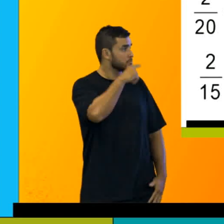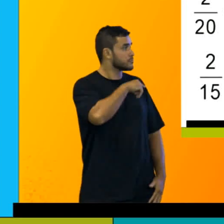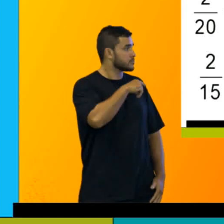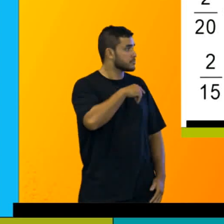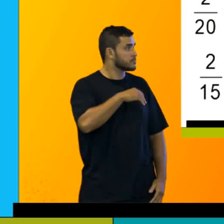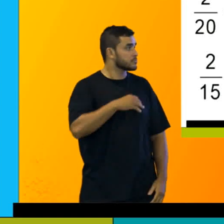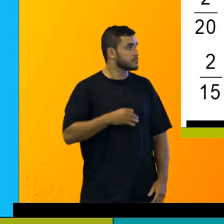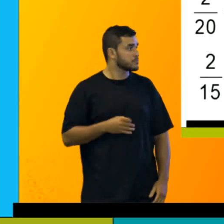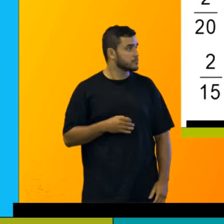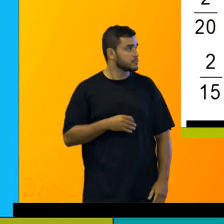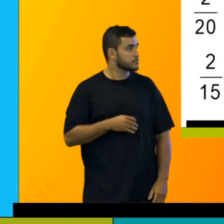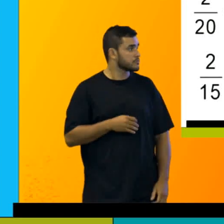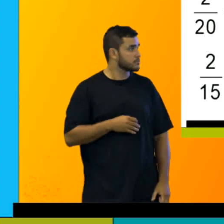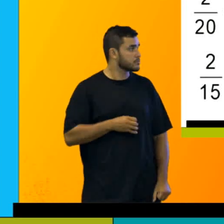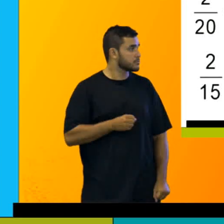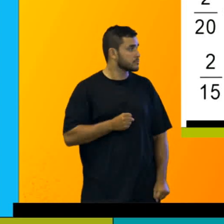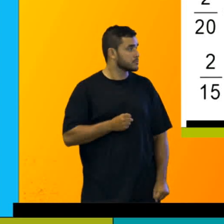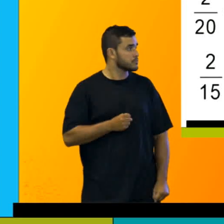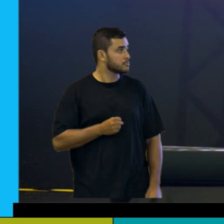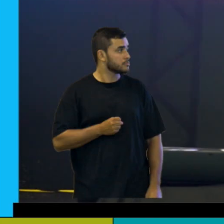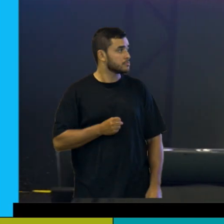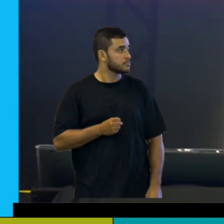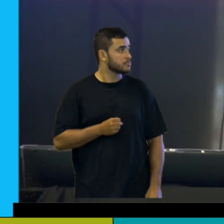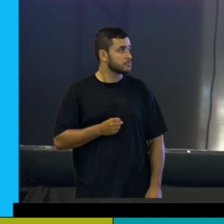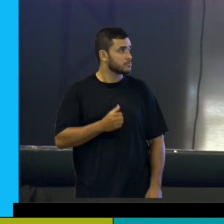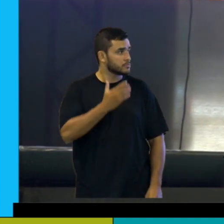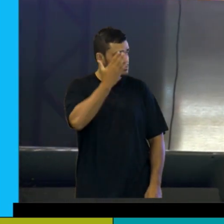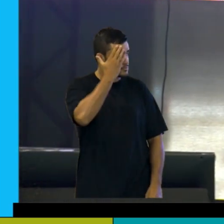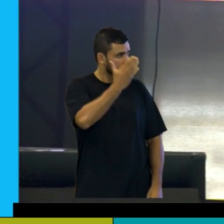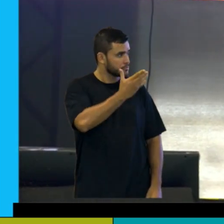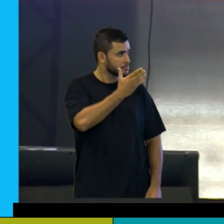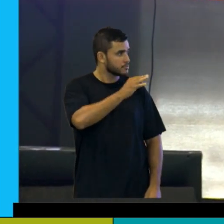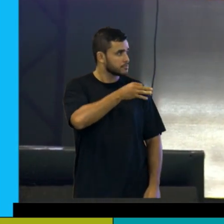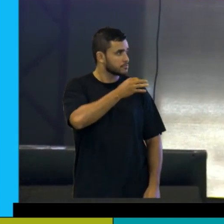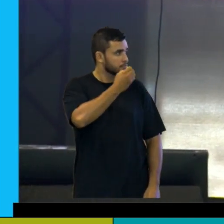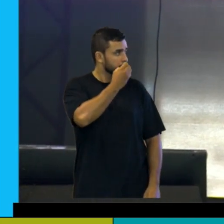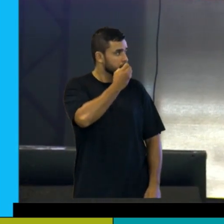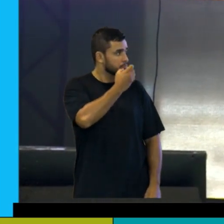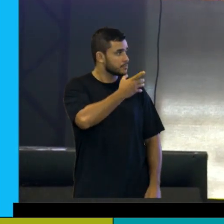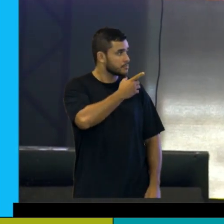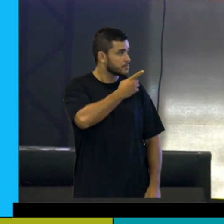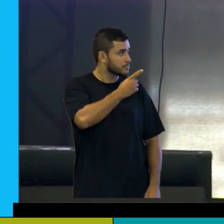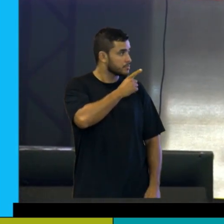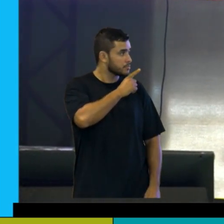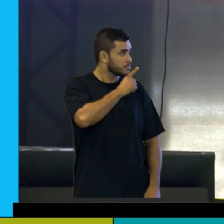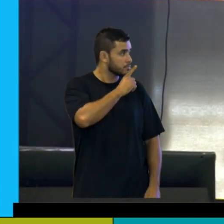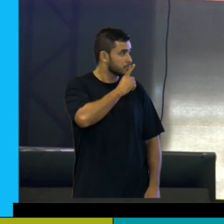demoradas. Tá certo? Obrigado, meu filho, pela sua participação. Você é invocado.